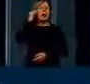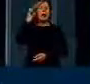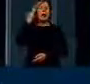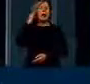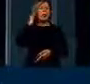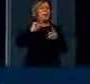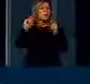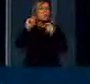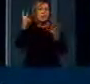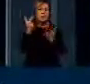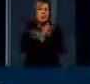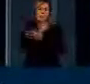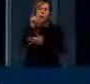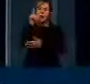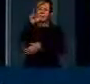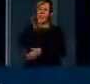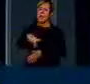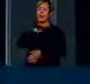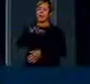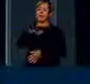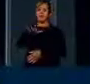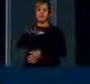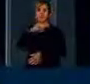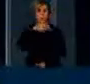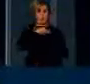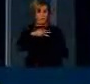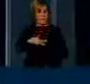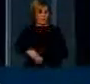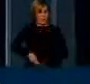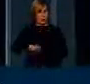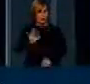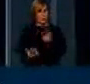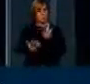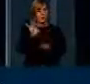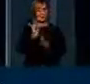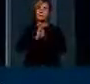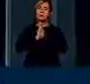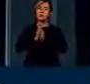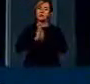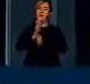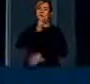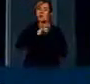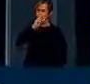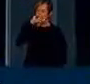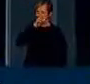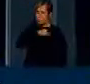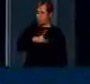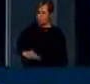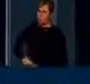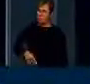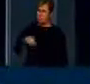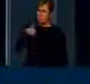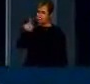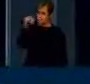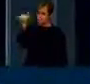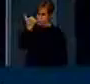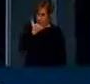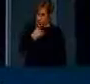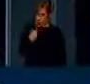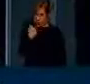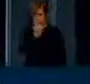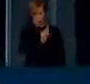está acontecendo lá. O ministro da Justiça, senhor ministro, o senhor falou para nós, deputados, para essa